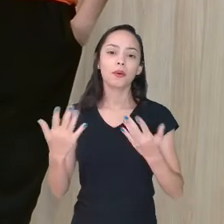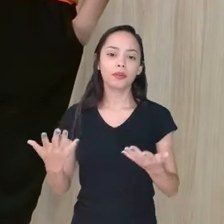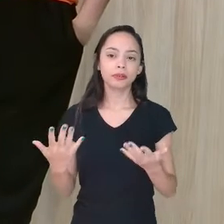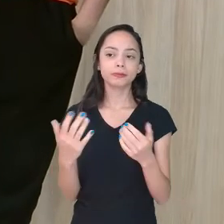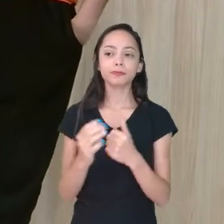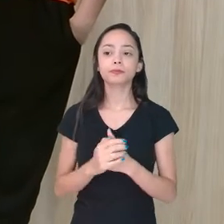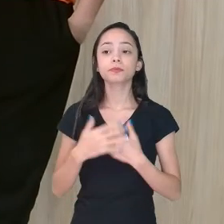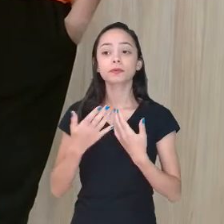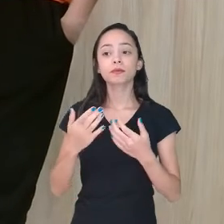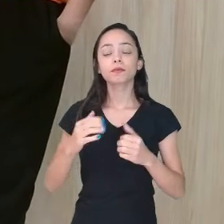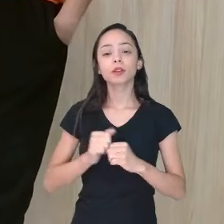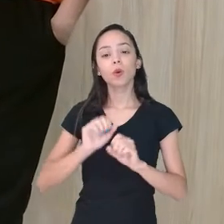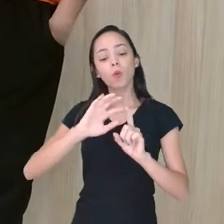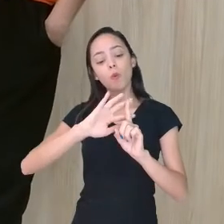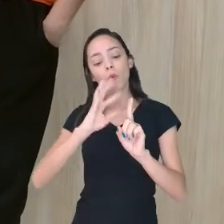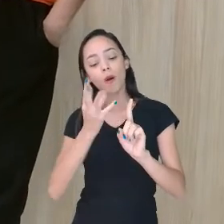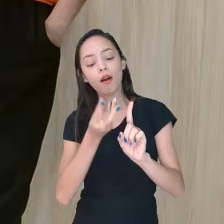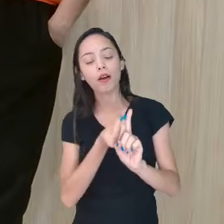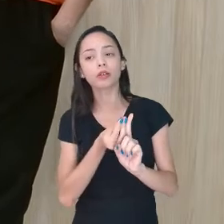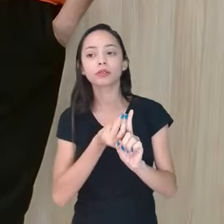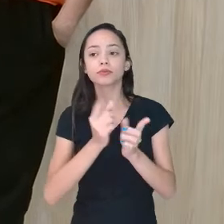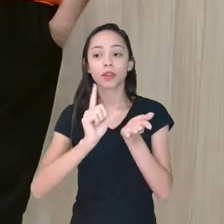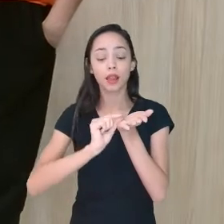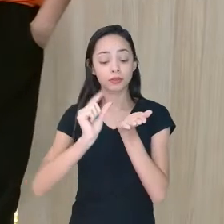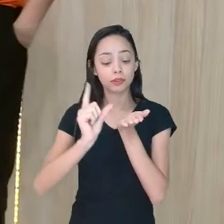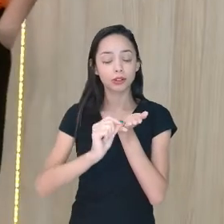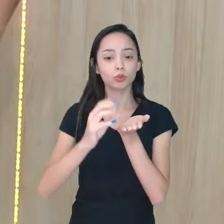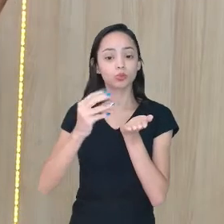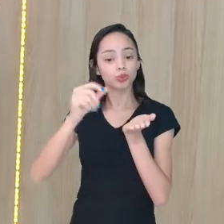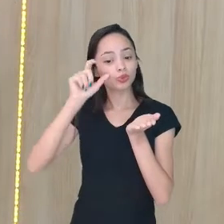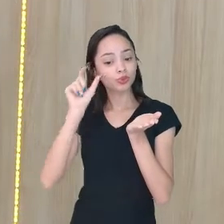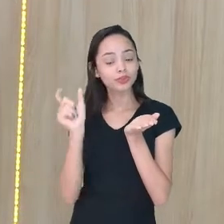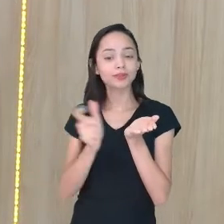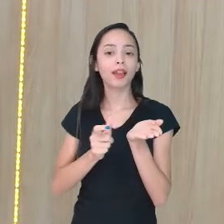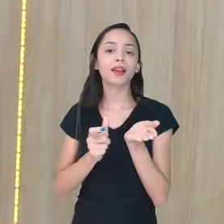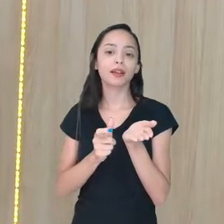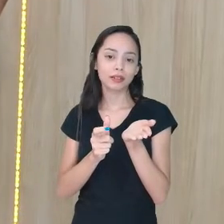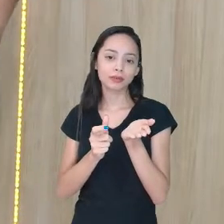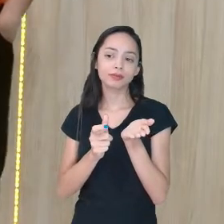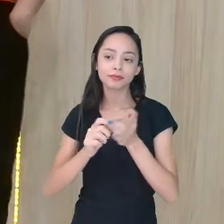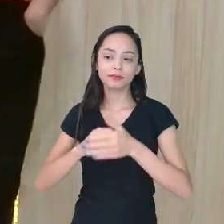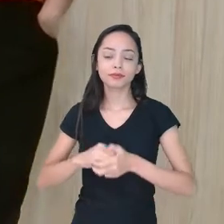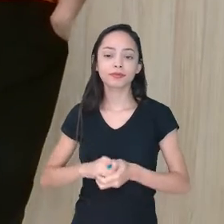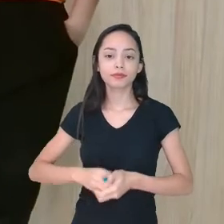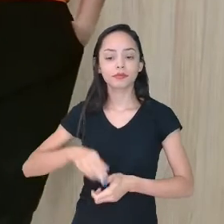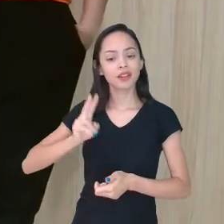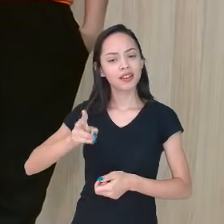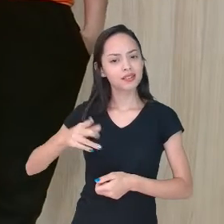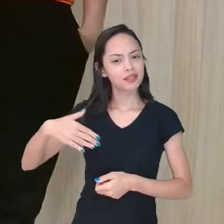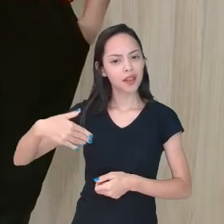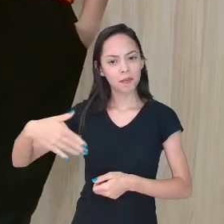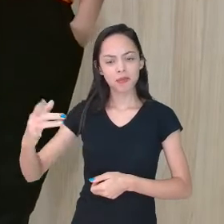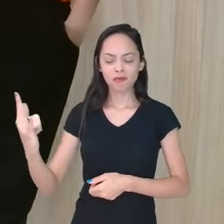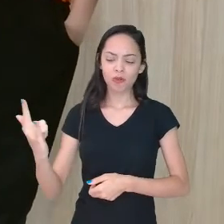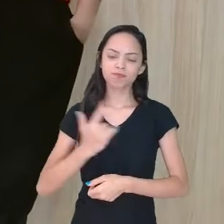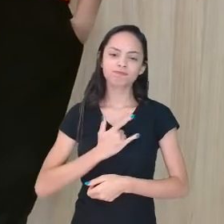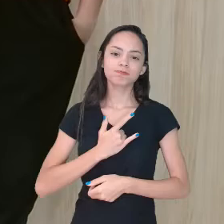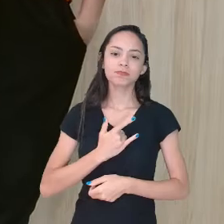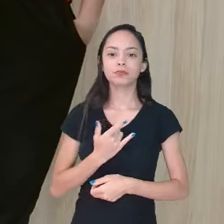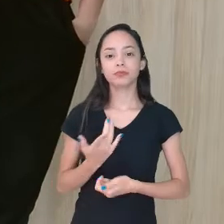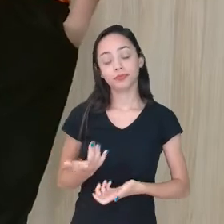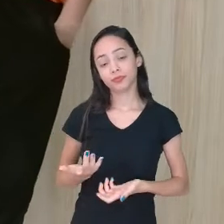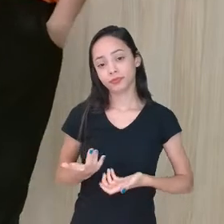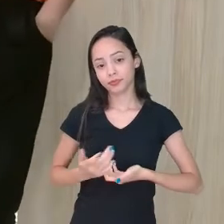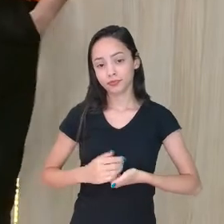interessante. Ou seja, eu estou qualificando o artigo. Sempre foi amável comigo, então sempre foi